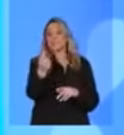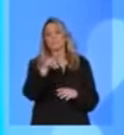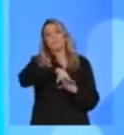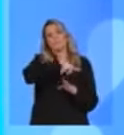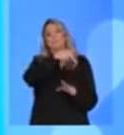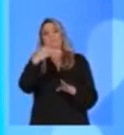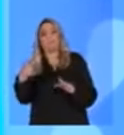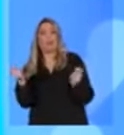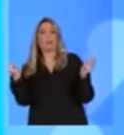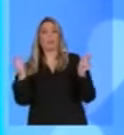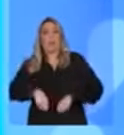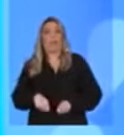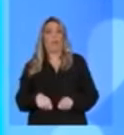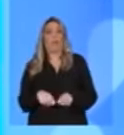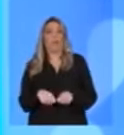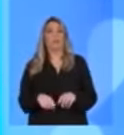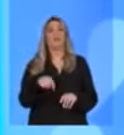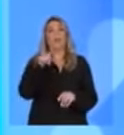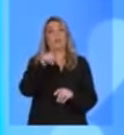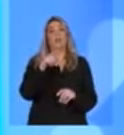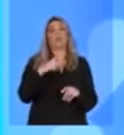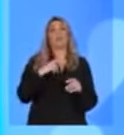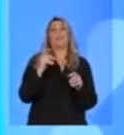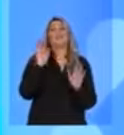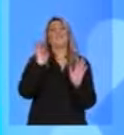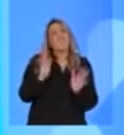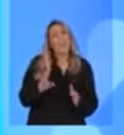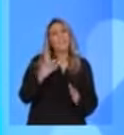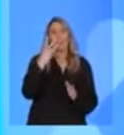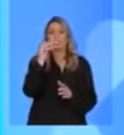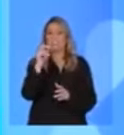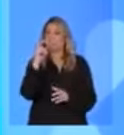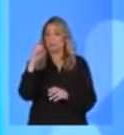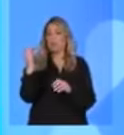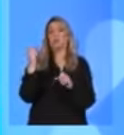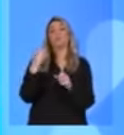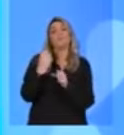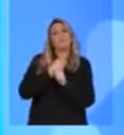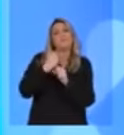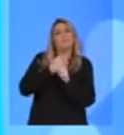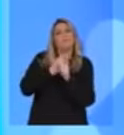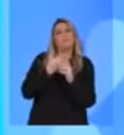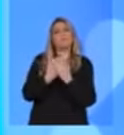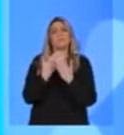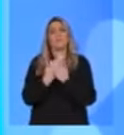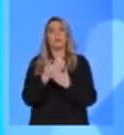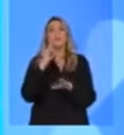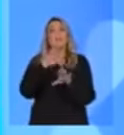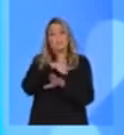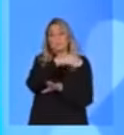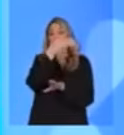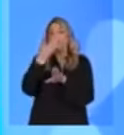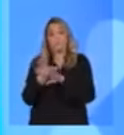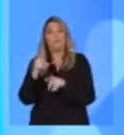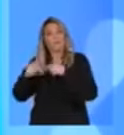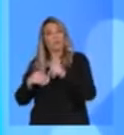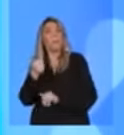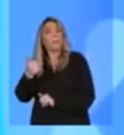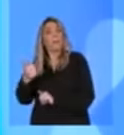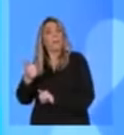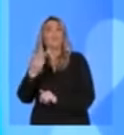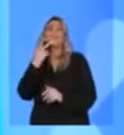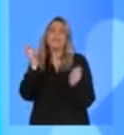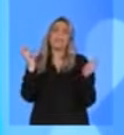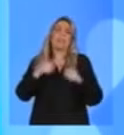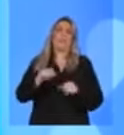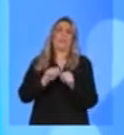isso é possível quem fez 305 escolas e colocou 35% da rede em horário integral é possível fazer mais e